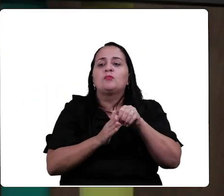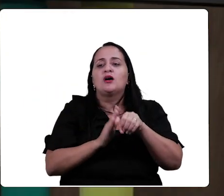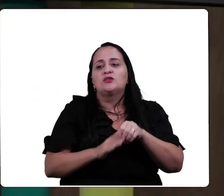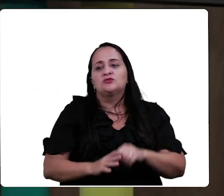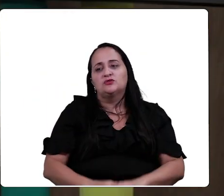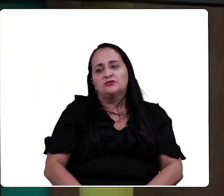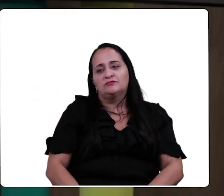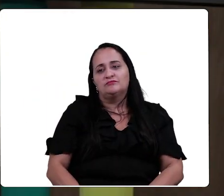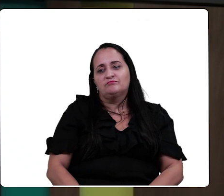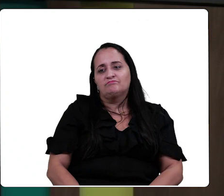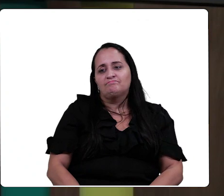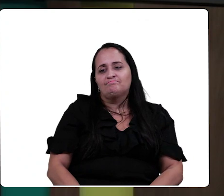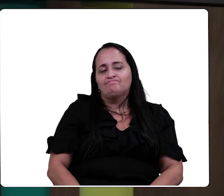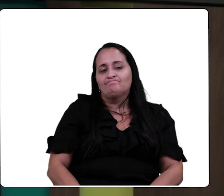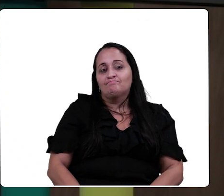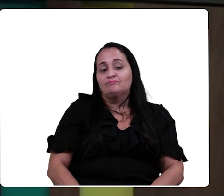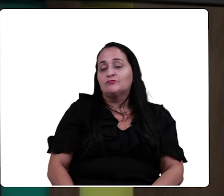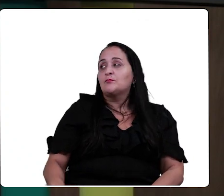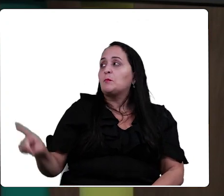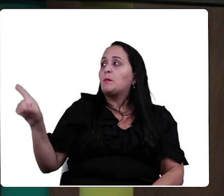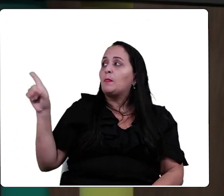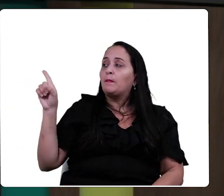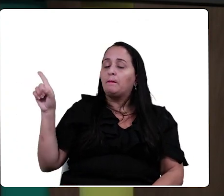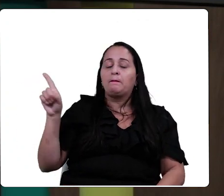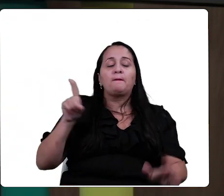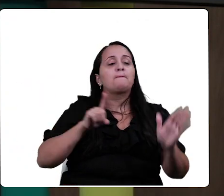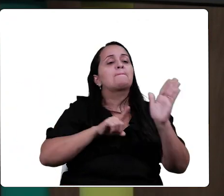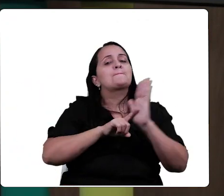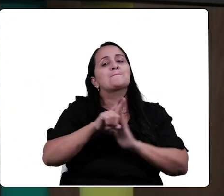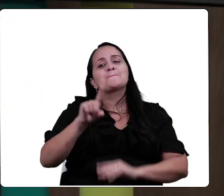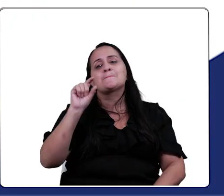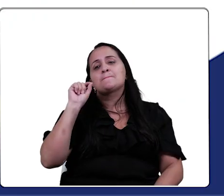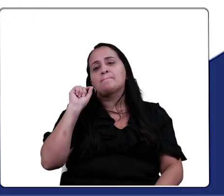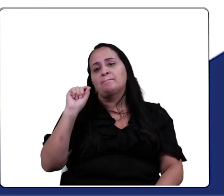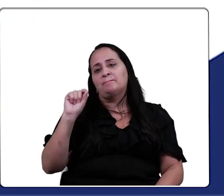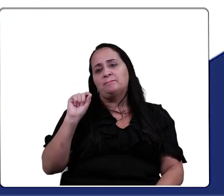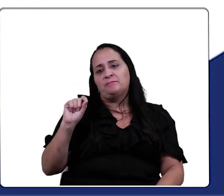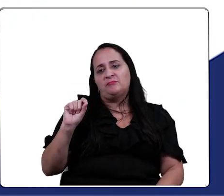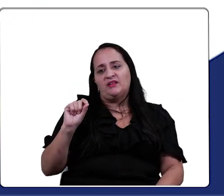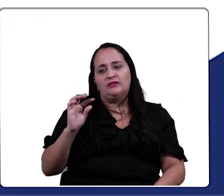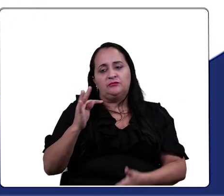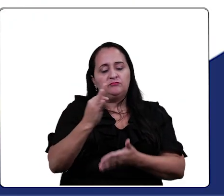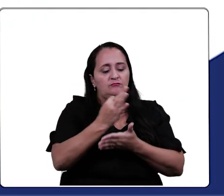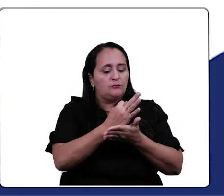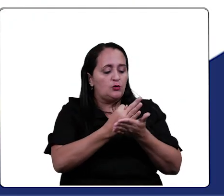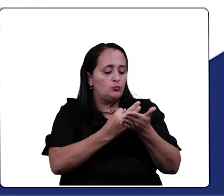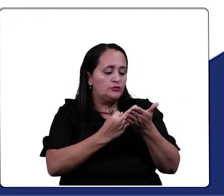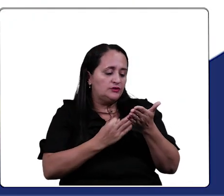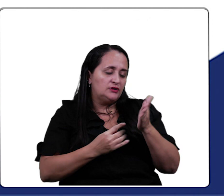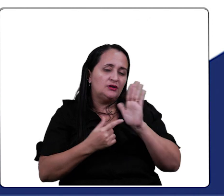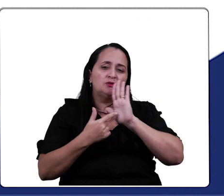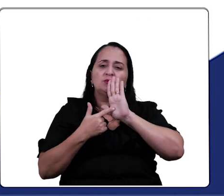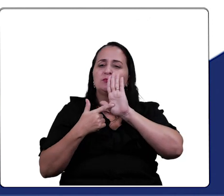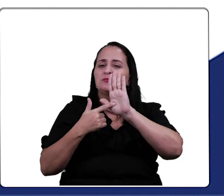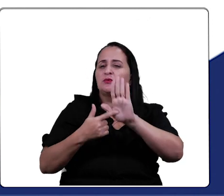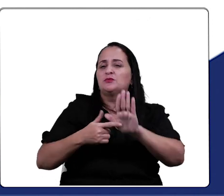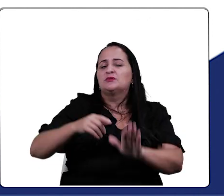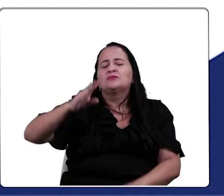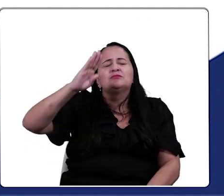leitura? Vamos ver o que é que o enunciado da questão quer. O texto trata